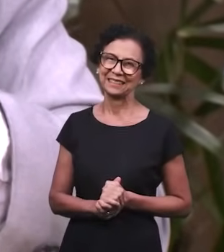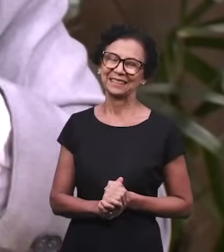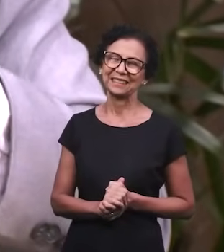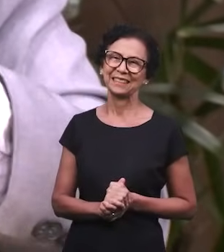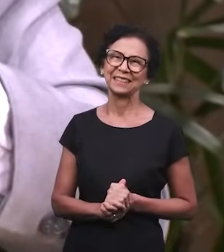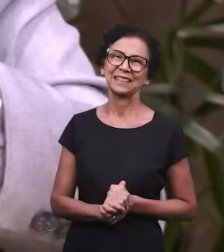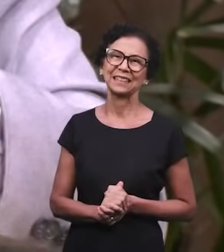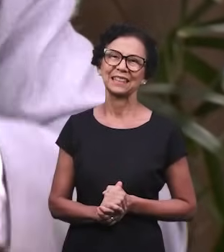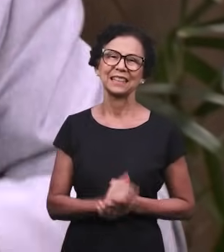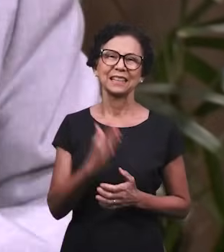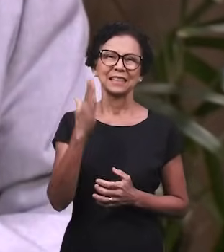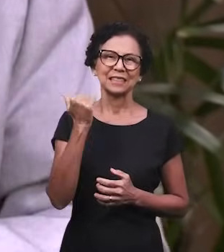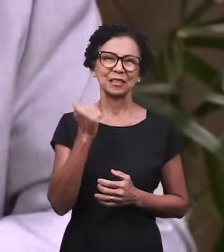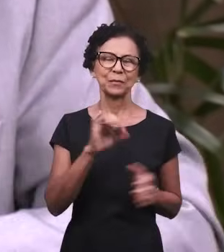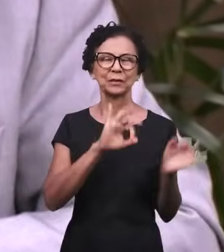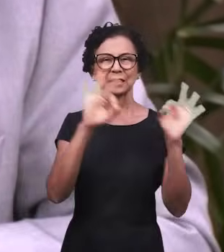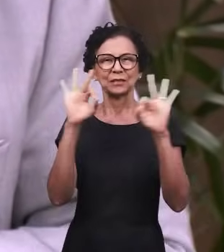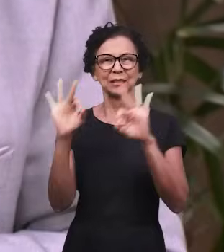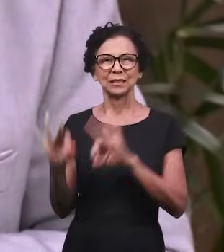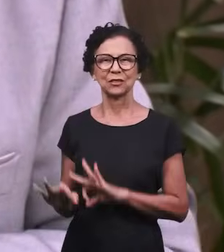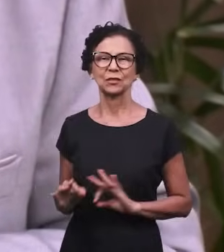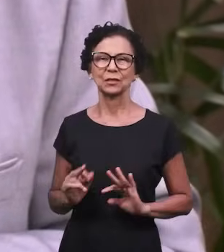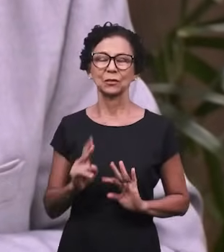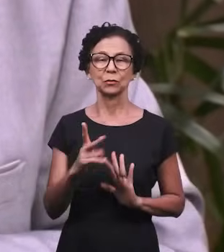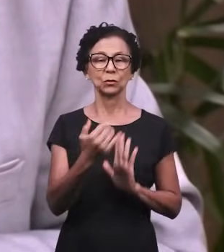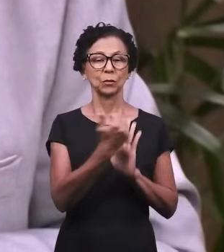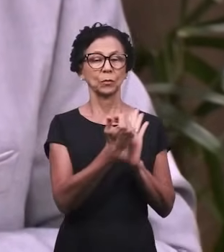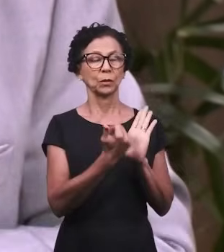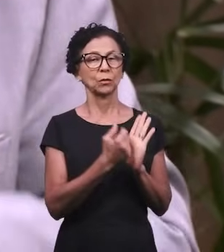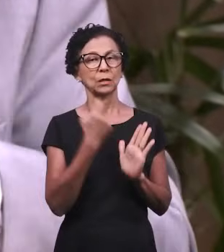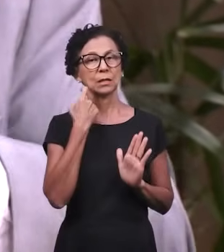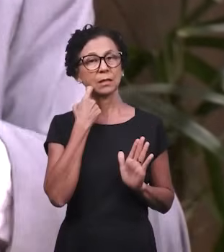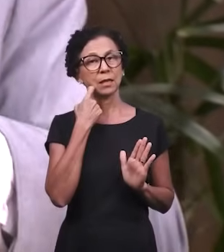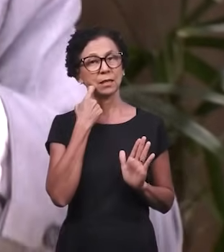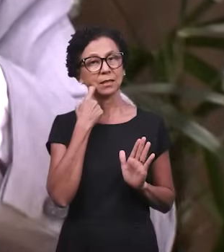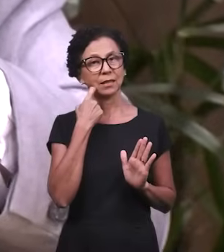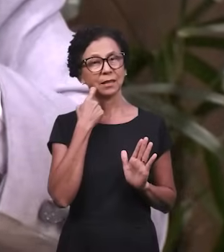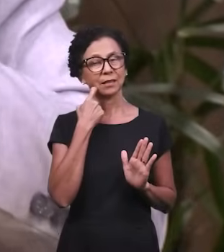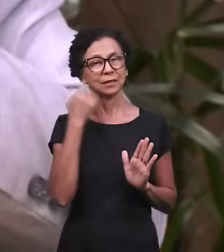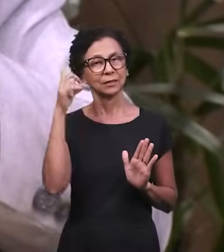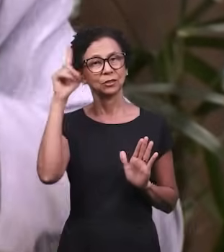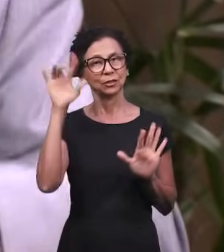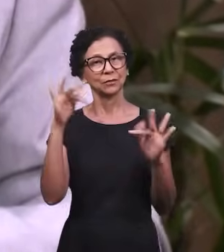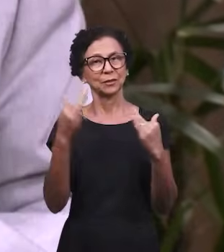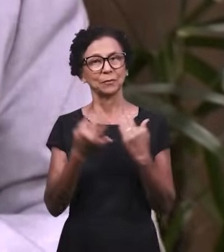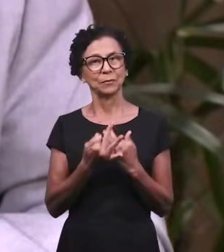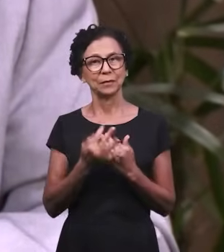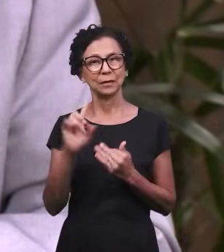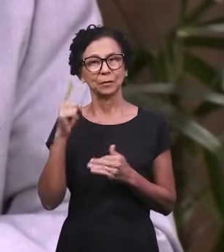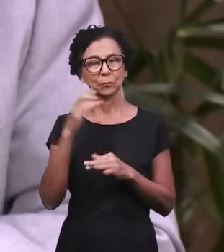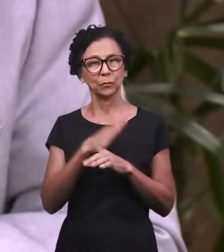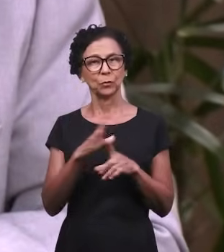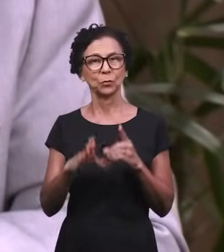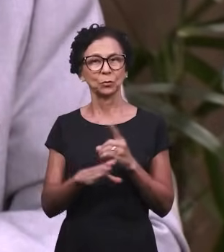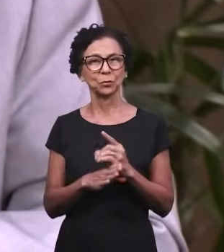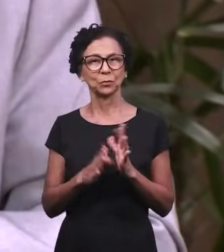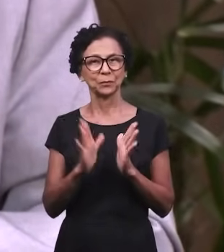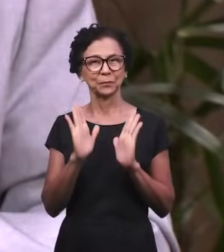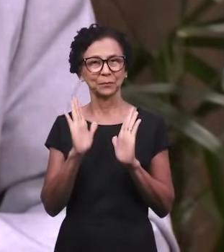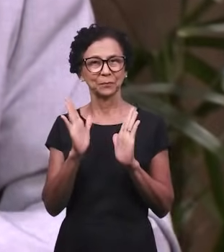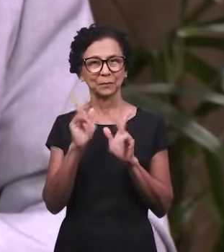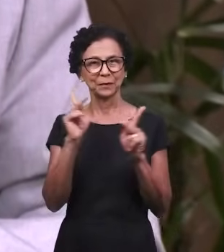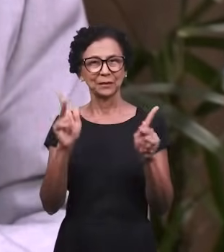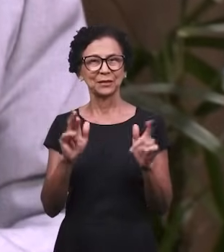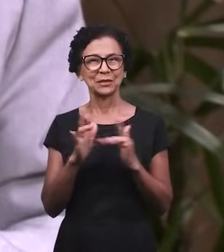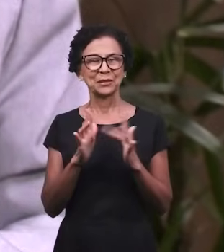audiência também com a sua oração continue então com a nossa programação hoje sexta-feira dia da família daqui a pouquinho vem o culto da